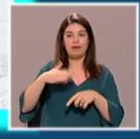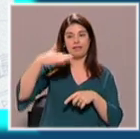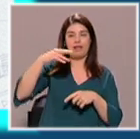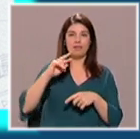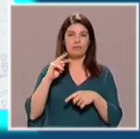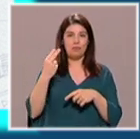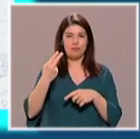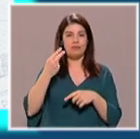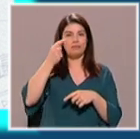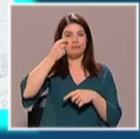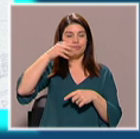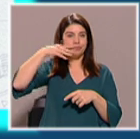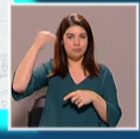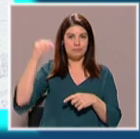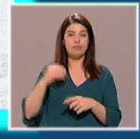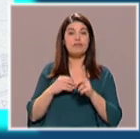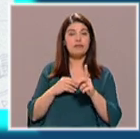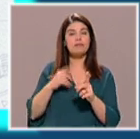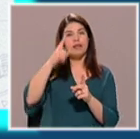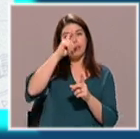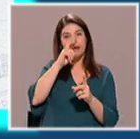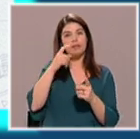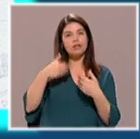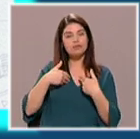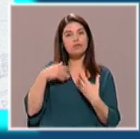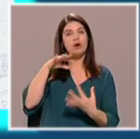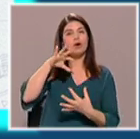bocadinho algumas das hormonas que podem estar influenciadas com